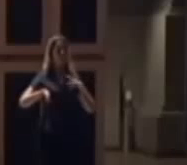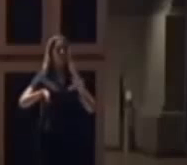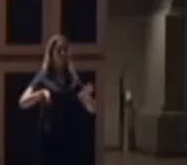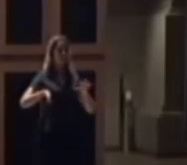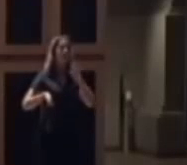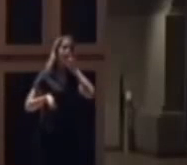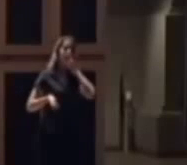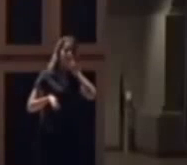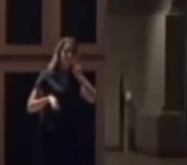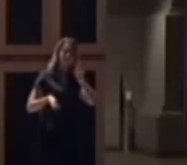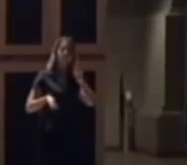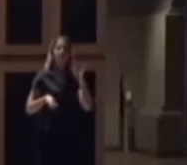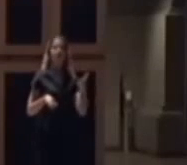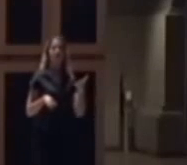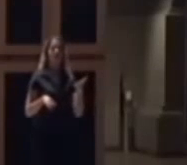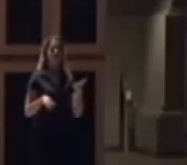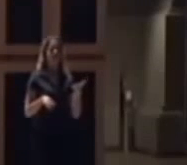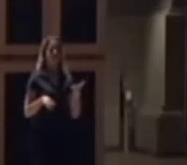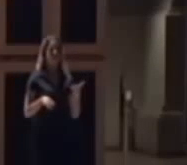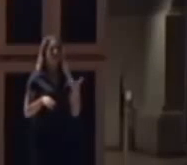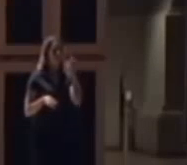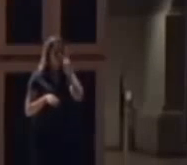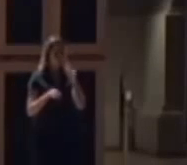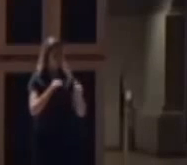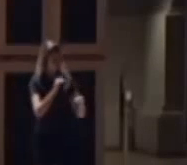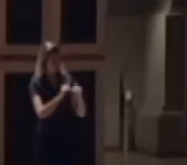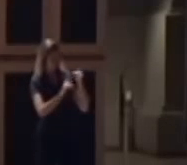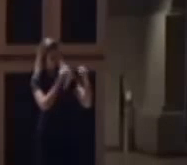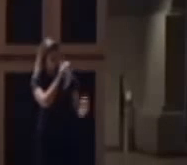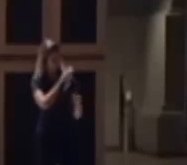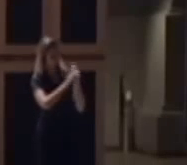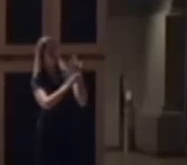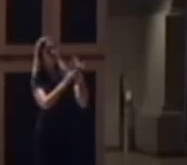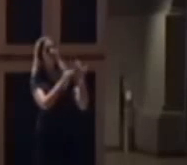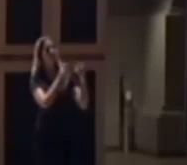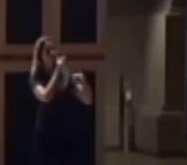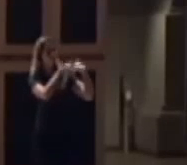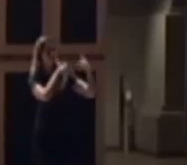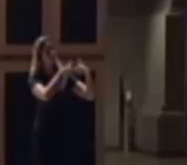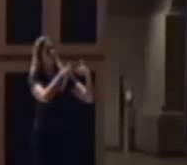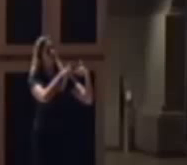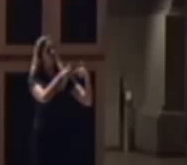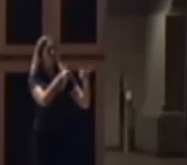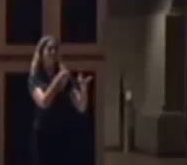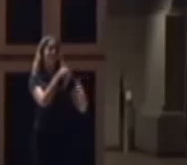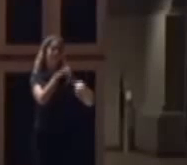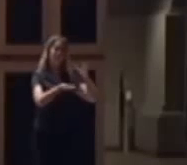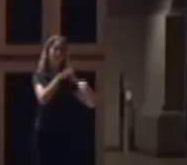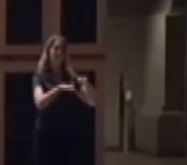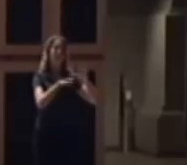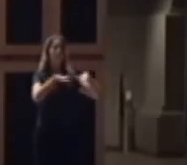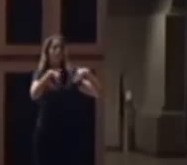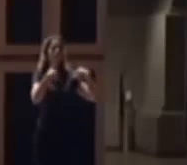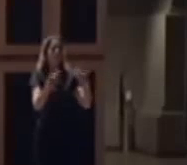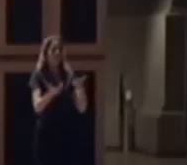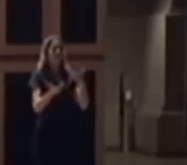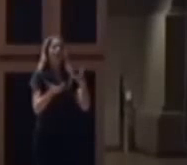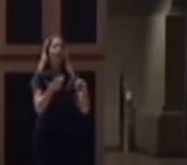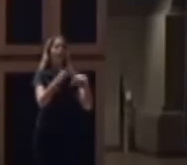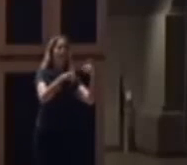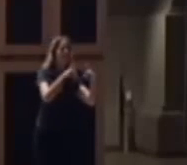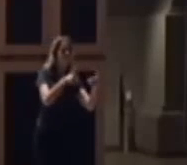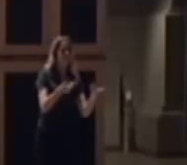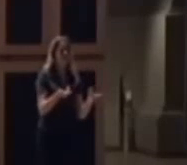de receitas da própria execução de suas atividades. Claro que depende do tipo de atividade, nem toda ela vai gerar uma